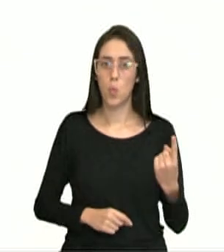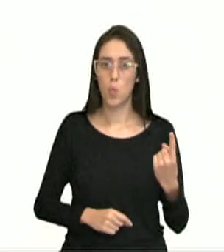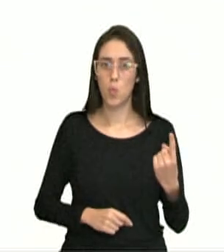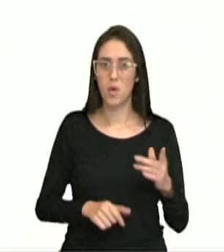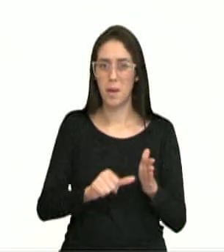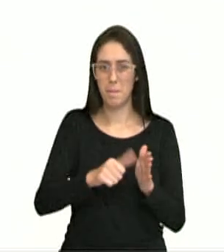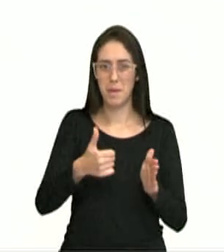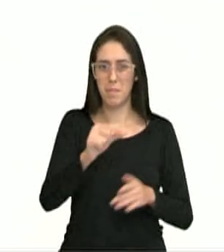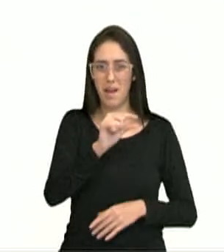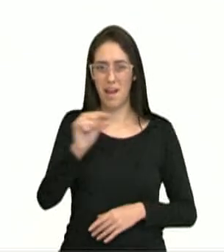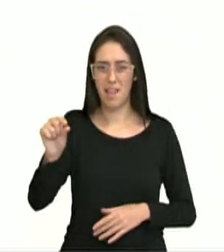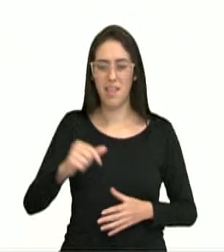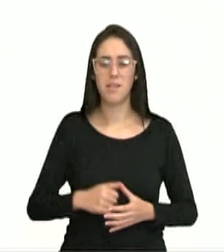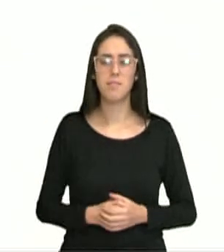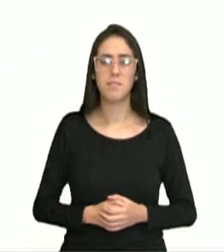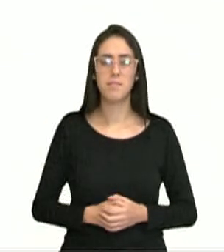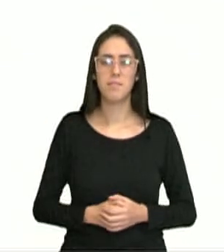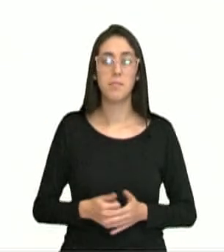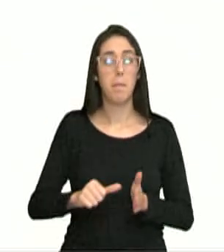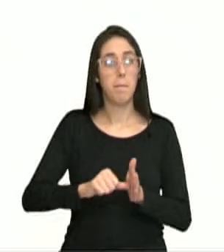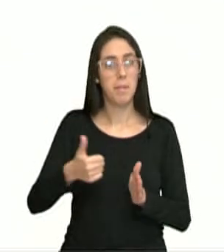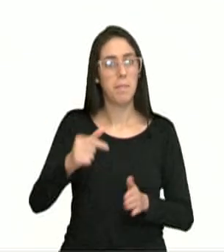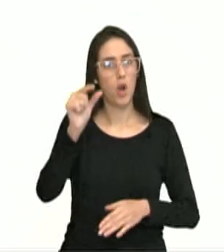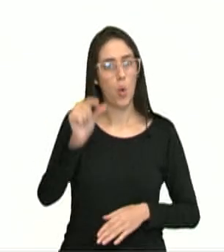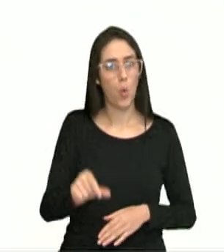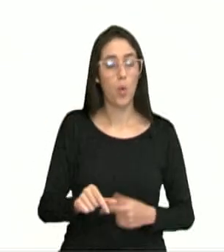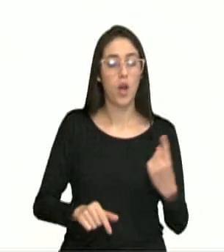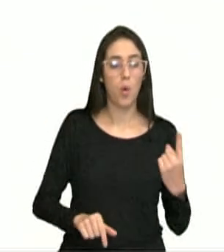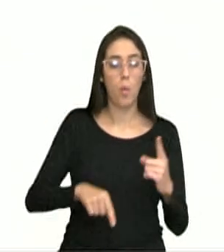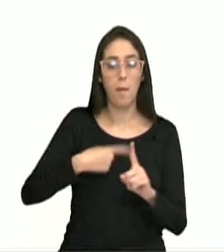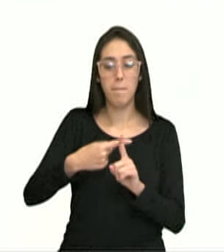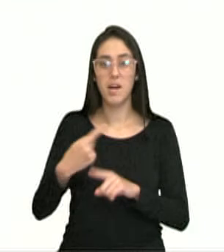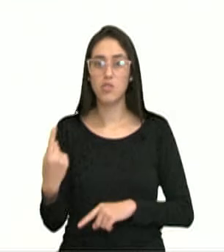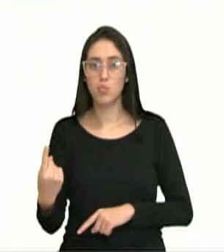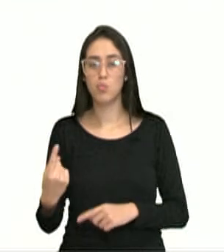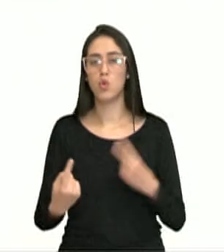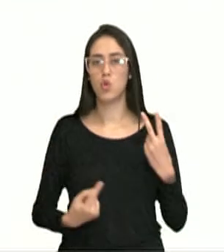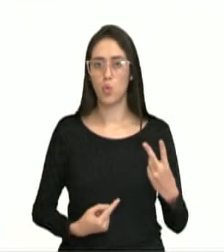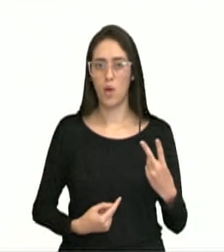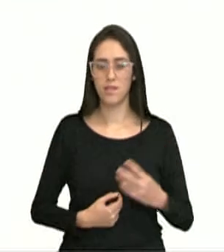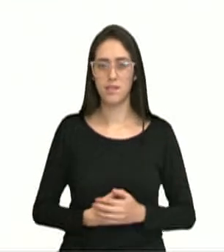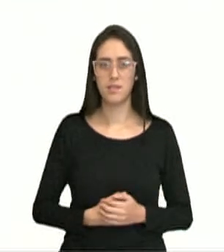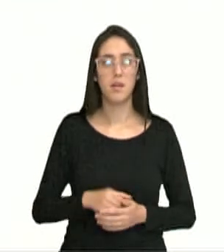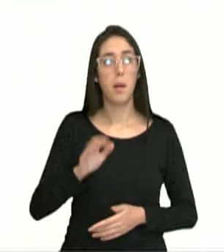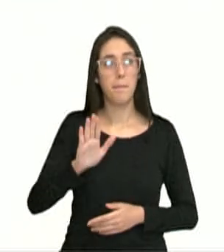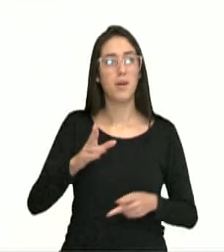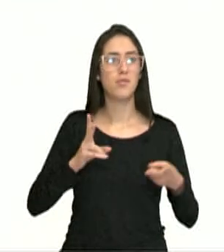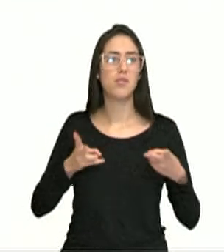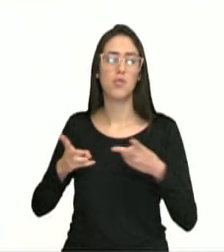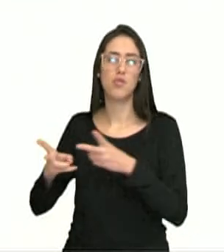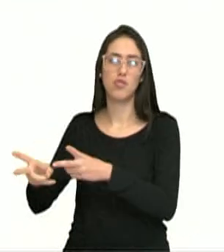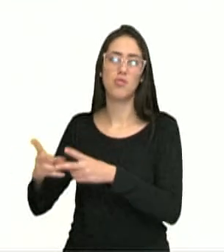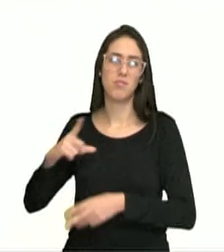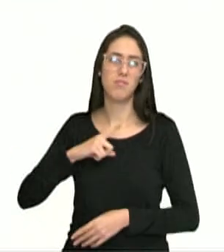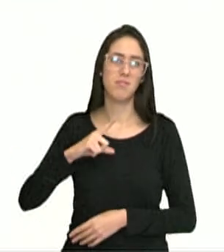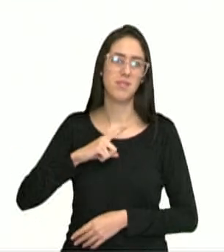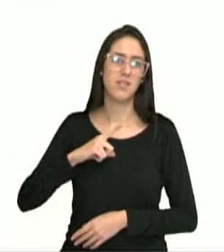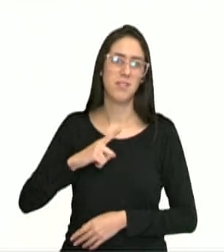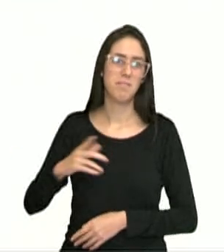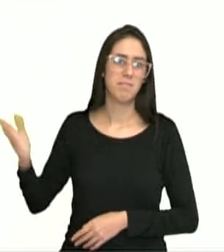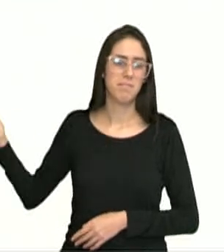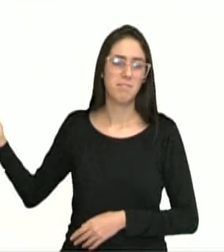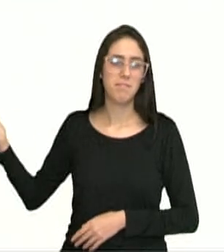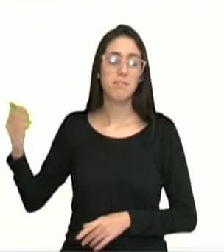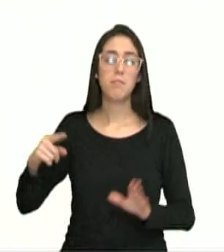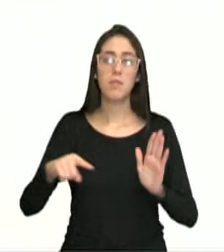linha, com a primeira coluna, 1 mais 1, 2. Só que ainda continua a minha lei de formação. Então,